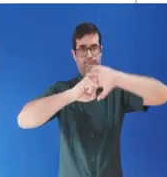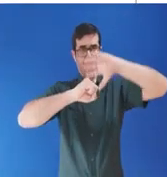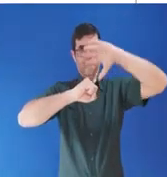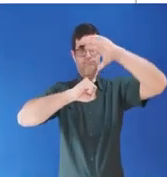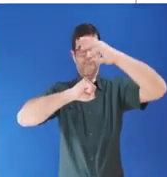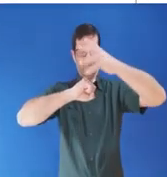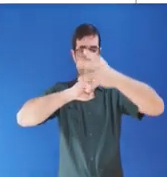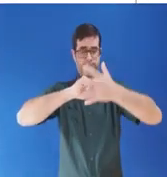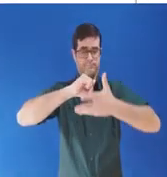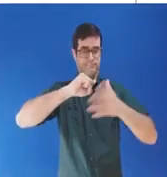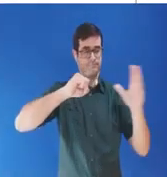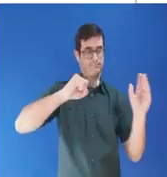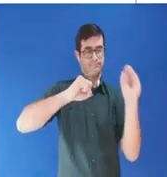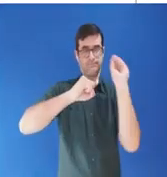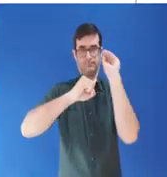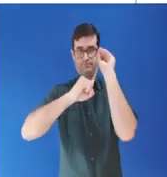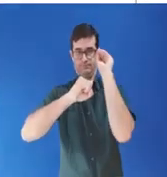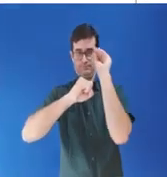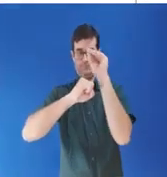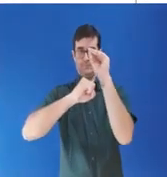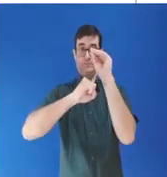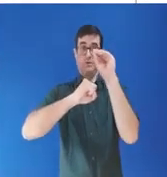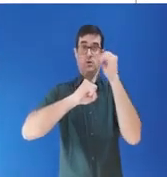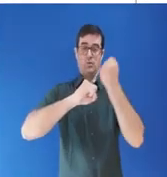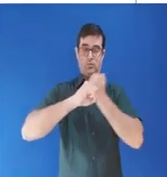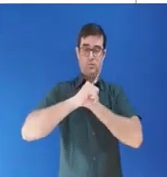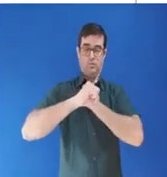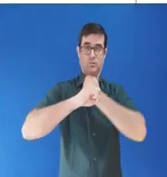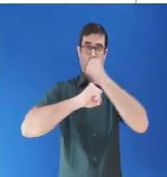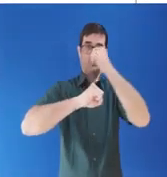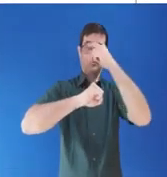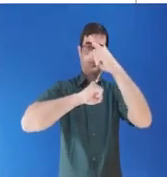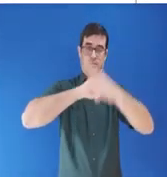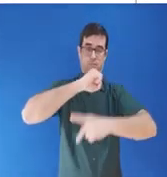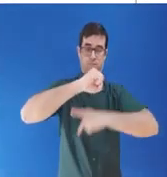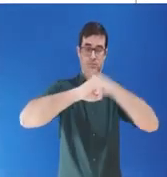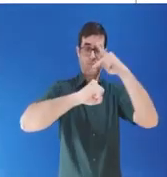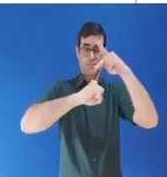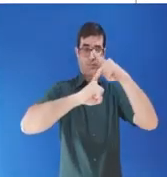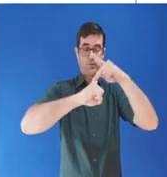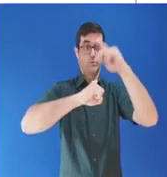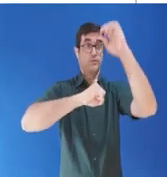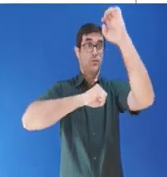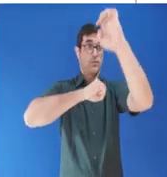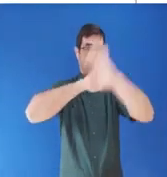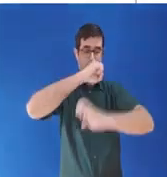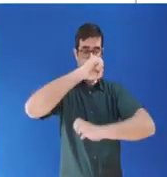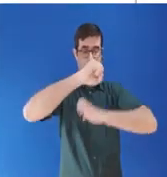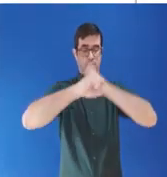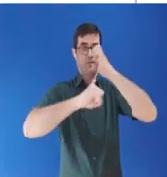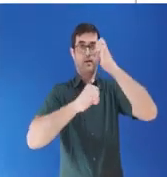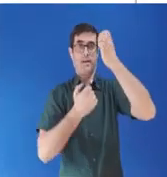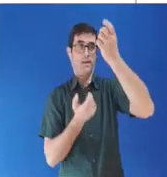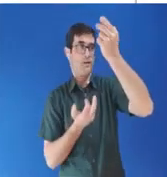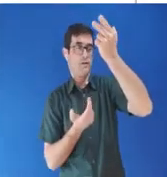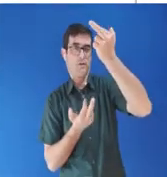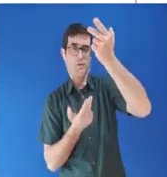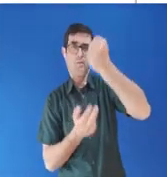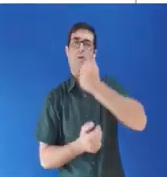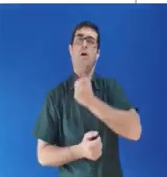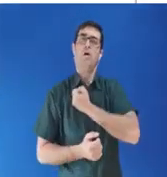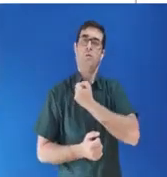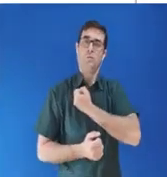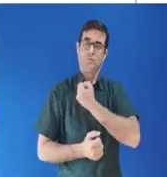está na sua forma fundamental, ou seja, o número de prótons presentes no núcleo é igual ao número de elétrons na